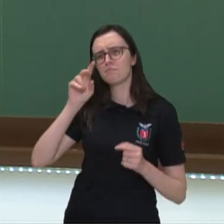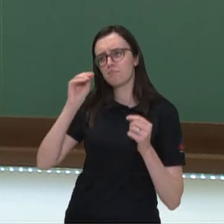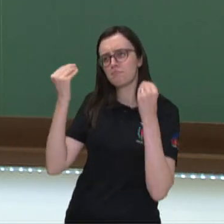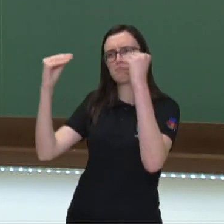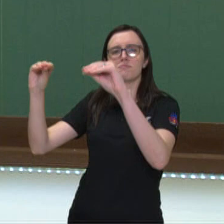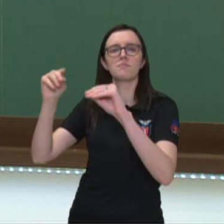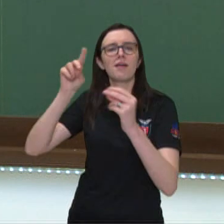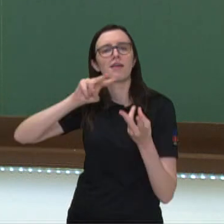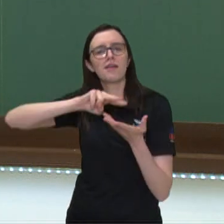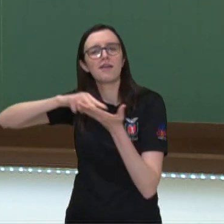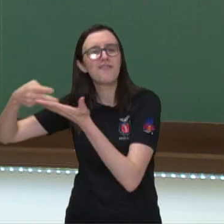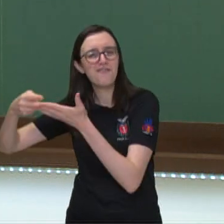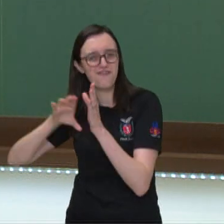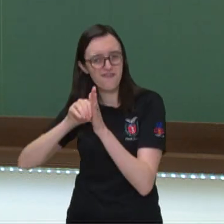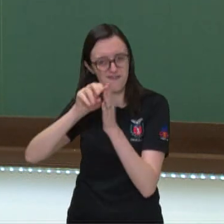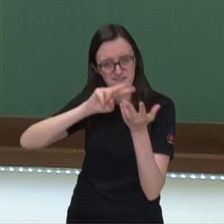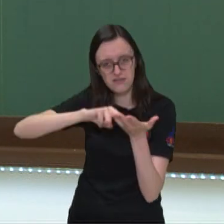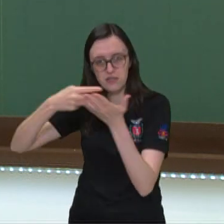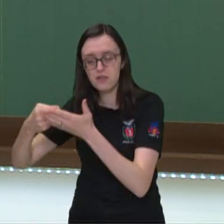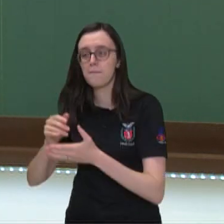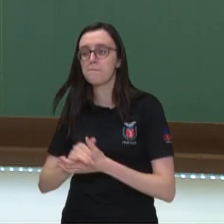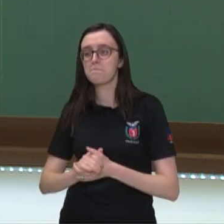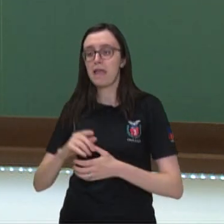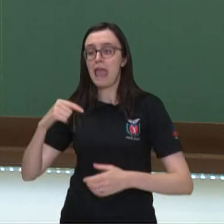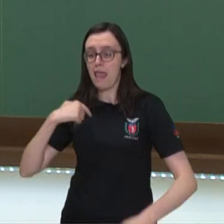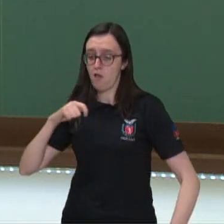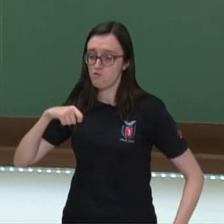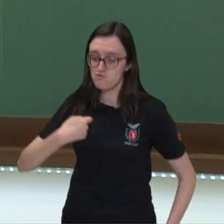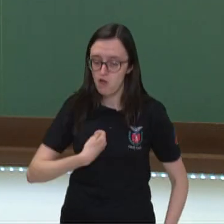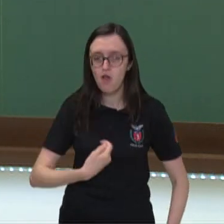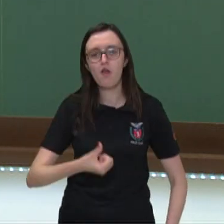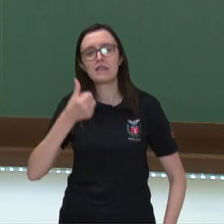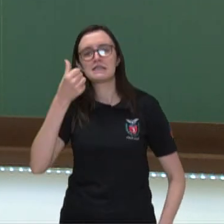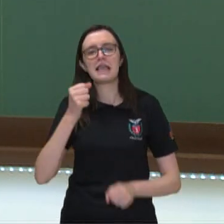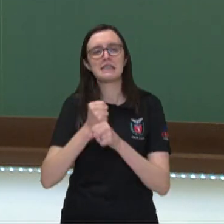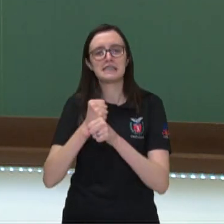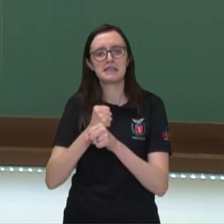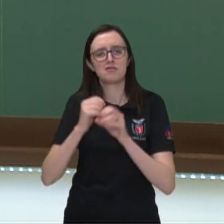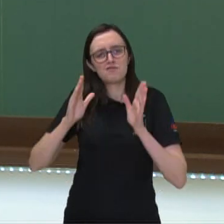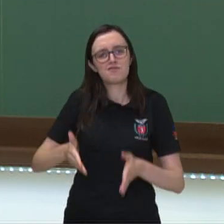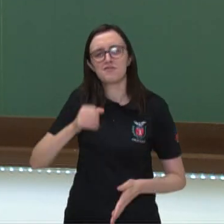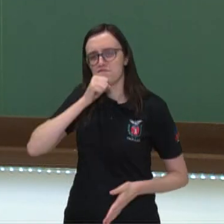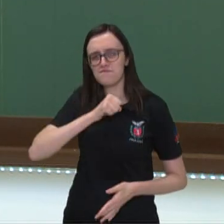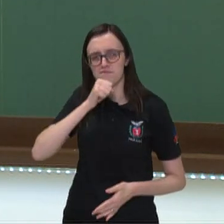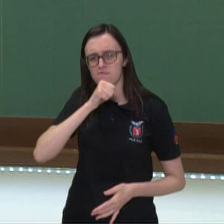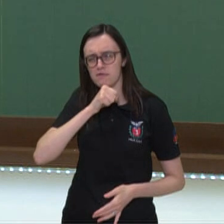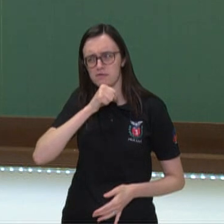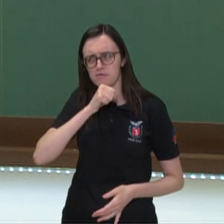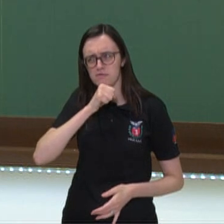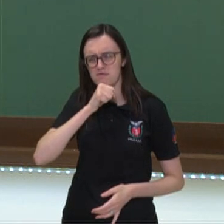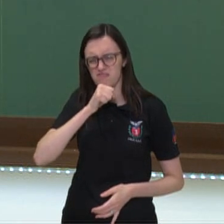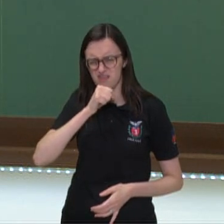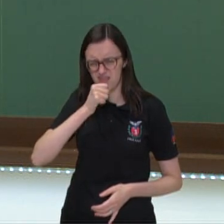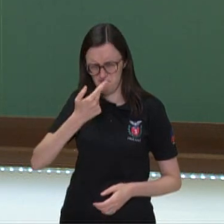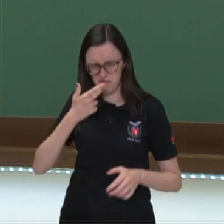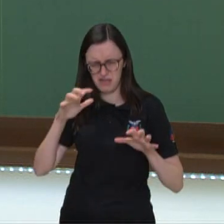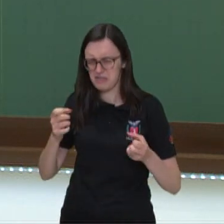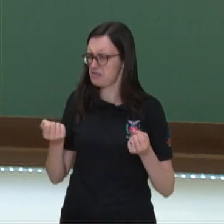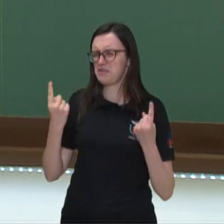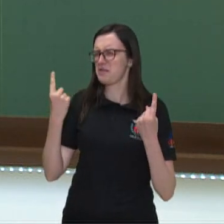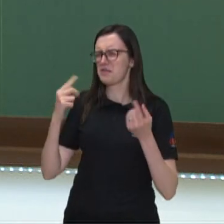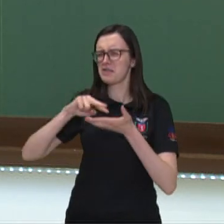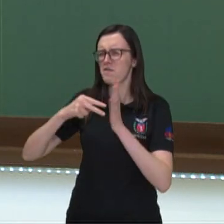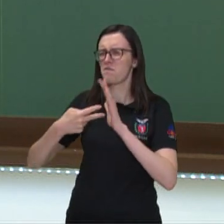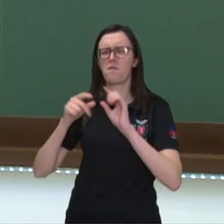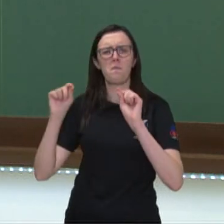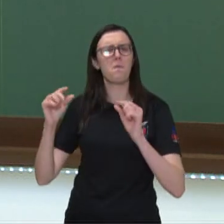ter a seguinte tradução. Eu sou 6 anos velha. E a gente fala assim? O que ela está nos dizendo?